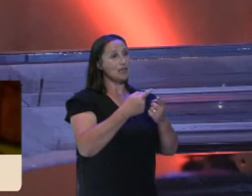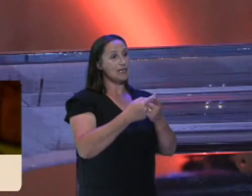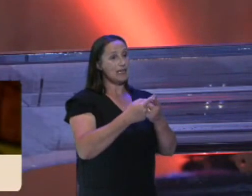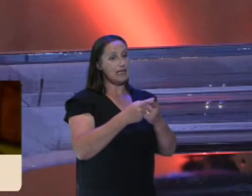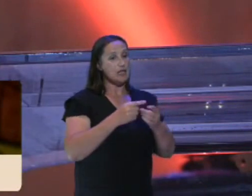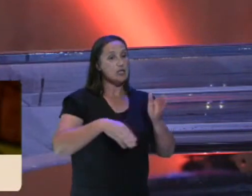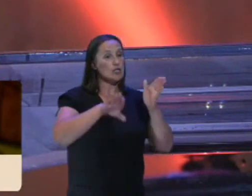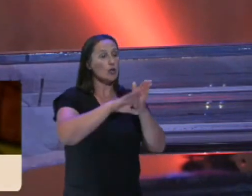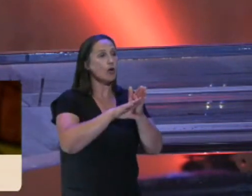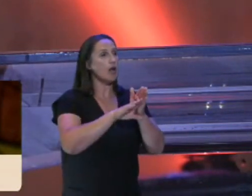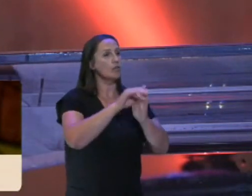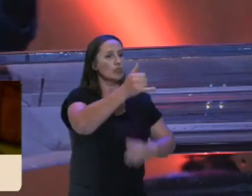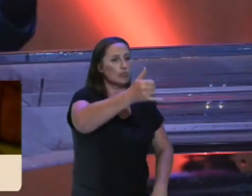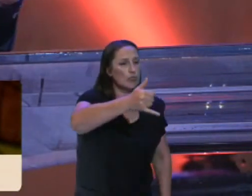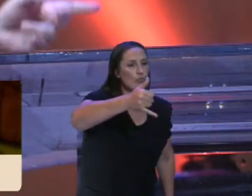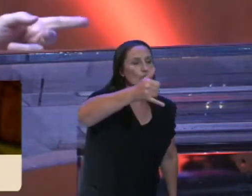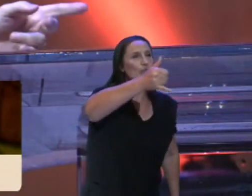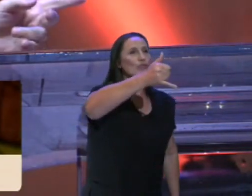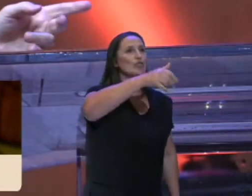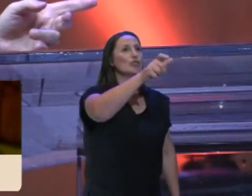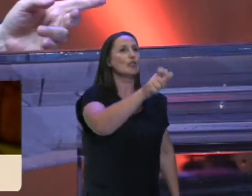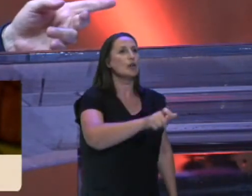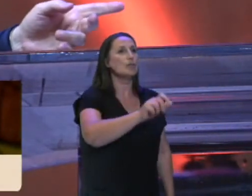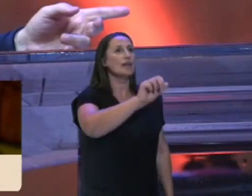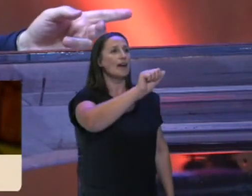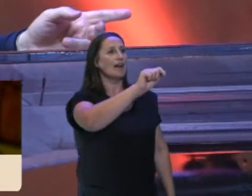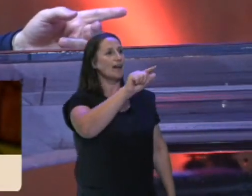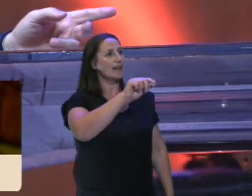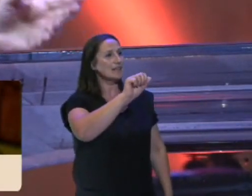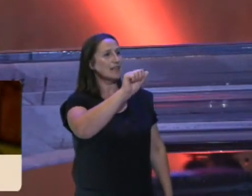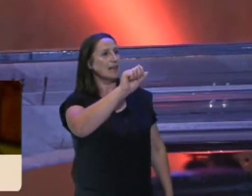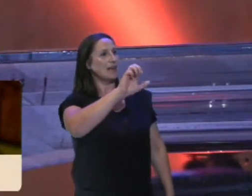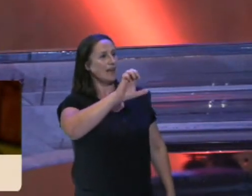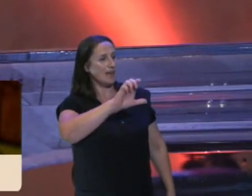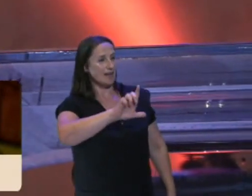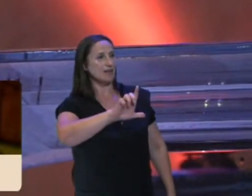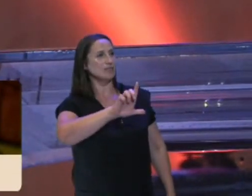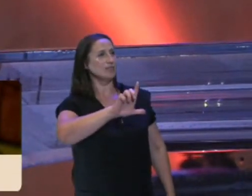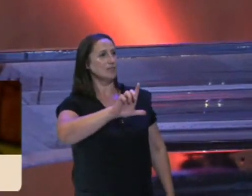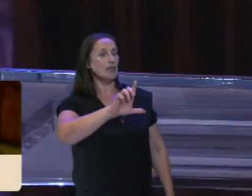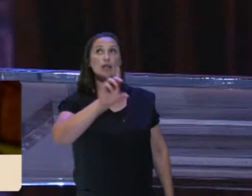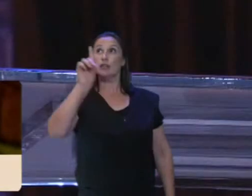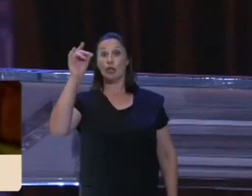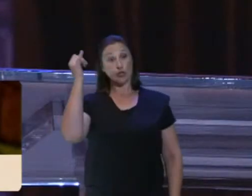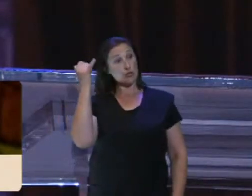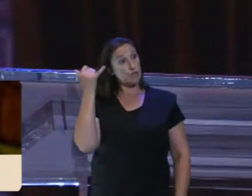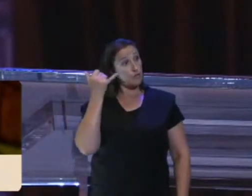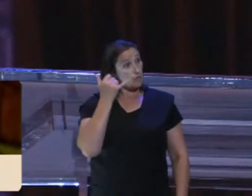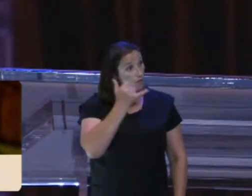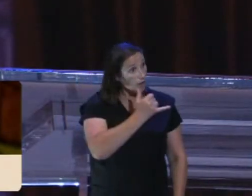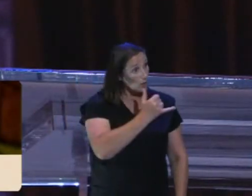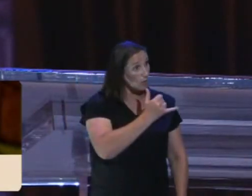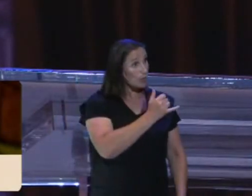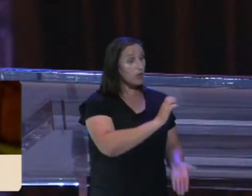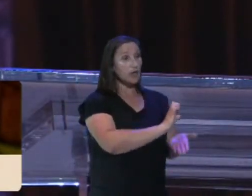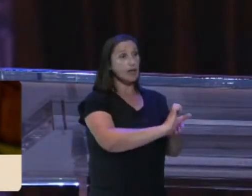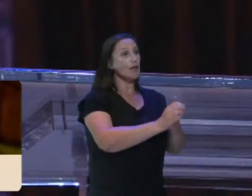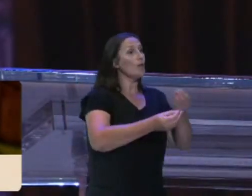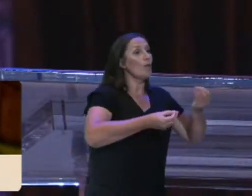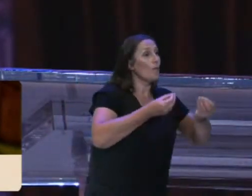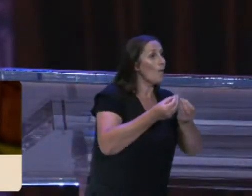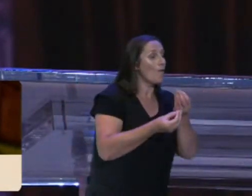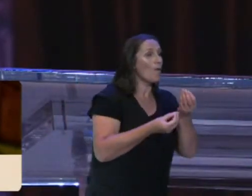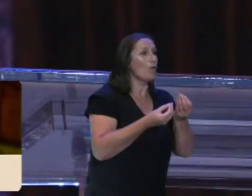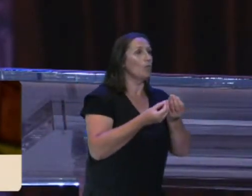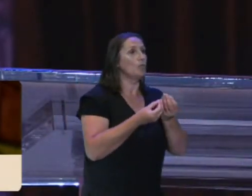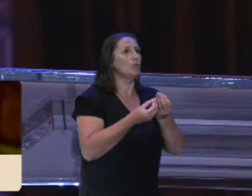ungir Hazael. Agora, Deus não falou para Elias como é que ele ia fazer isso, quais eram os recursos, quais eram